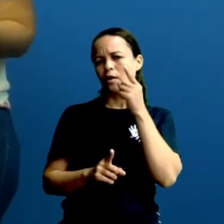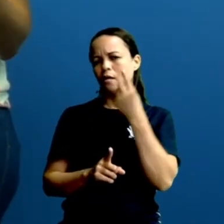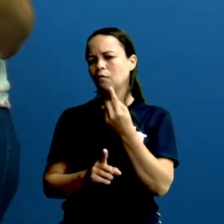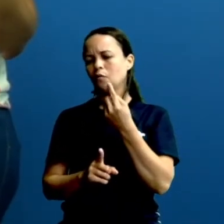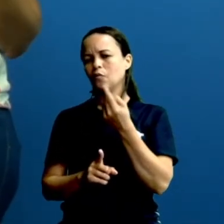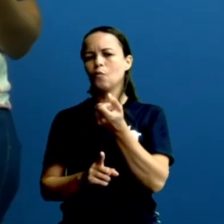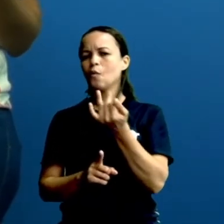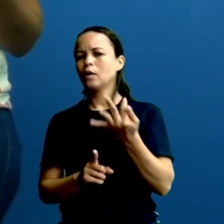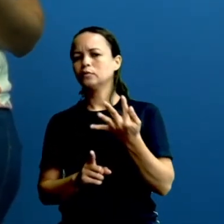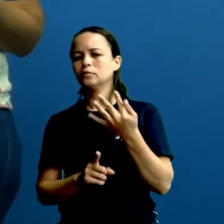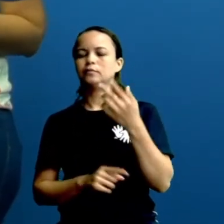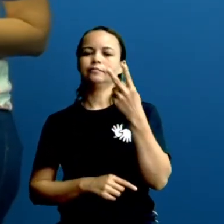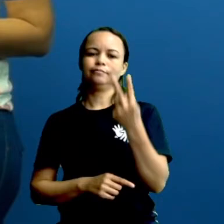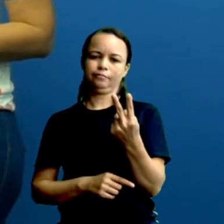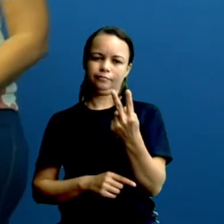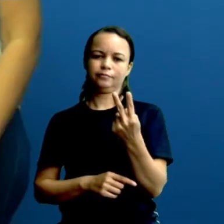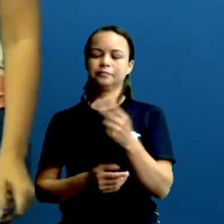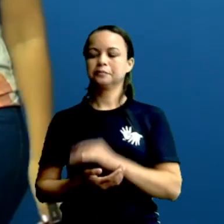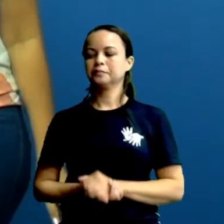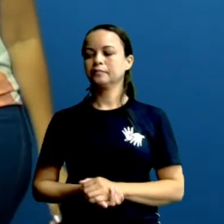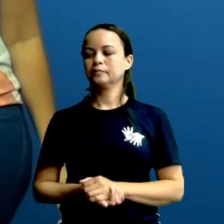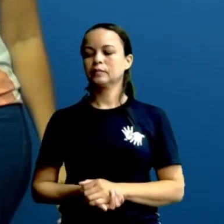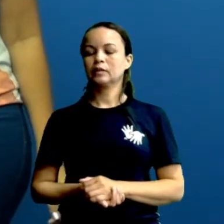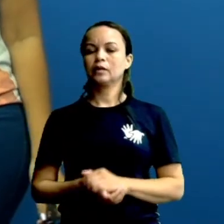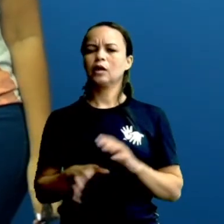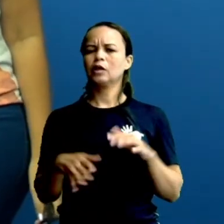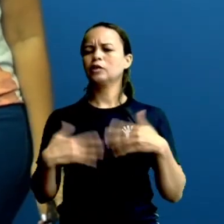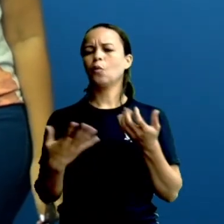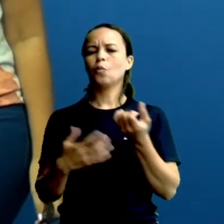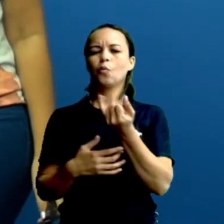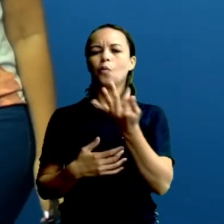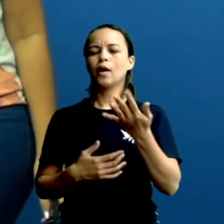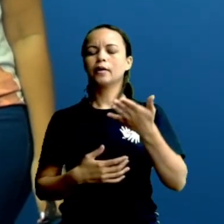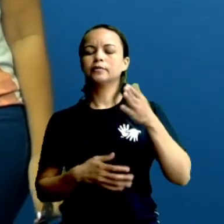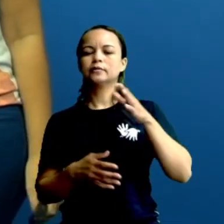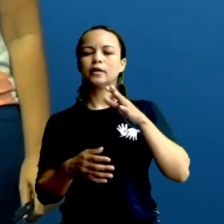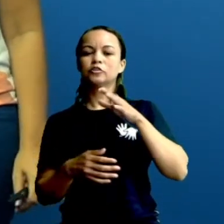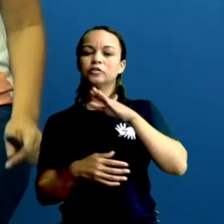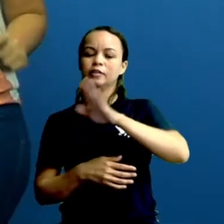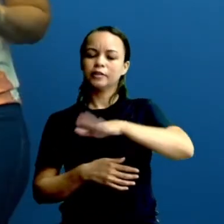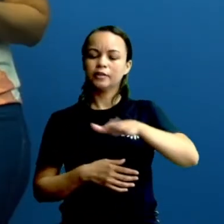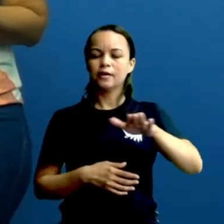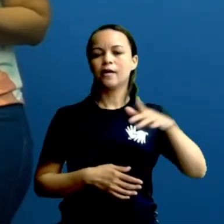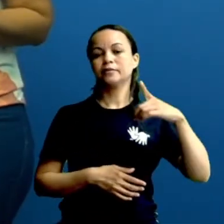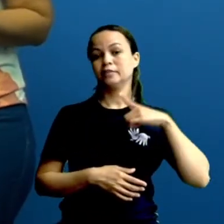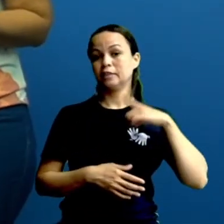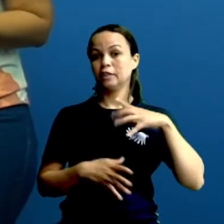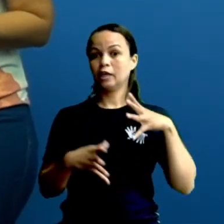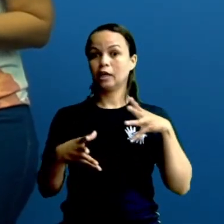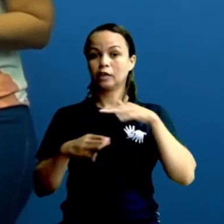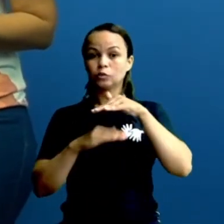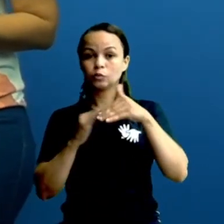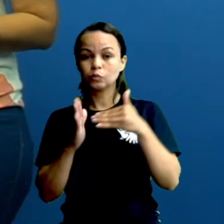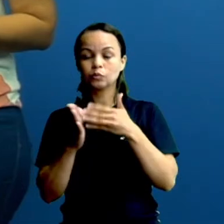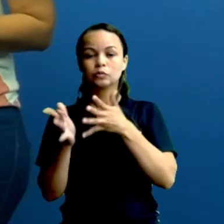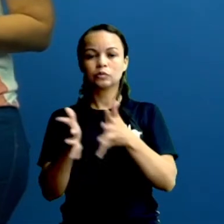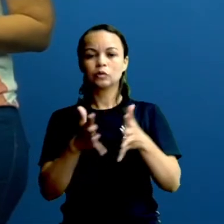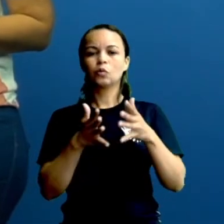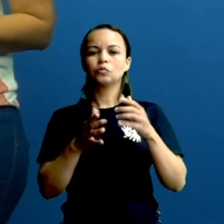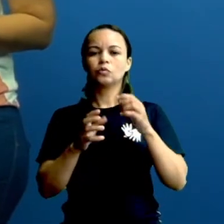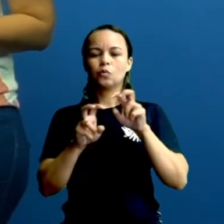com 2. Então, quantas crianças ficaram ao todo lá no nosso